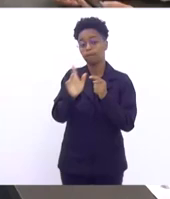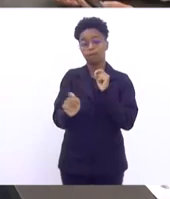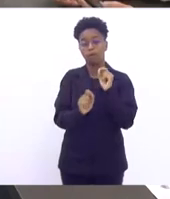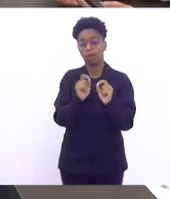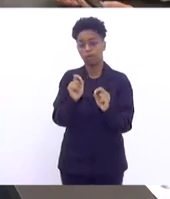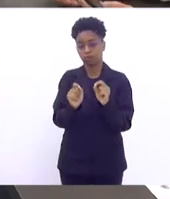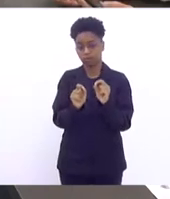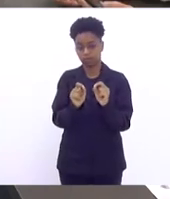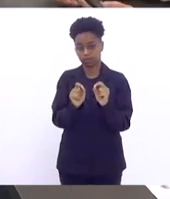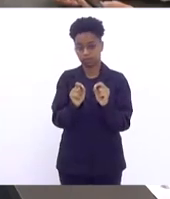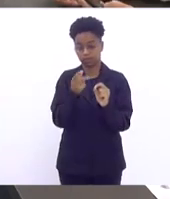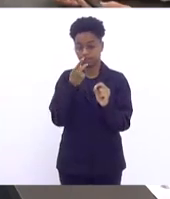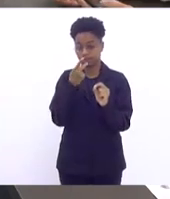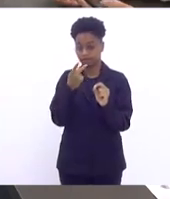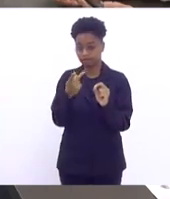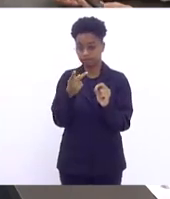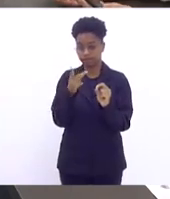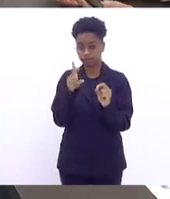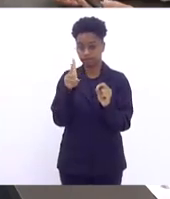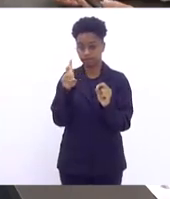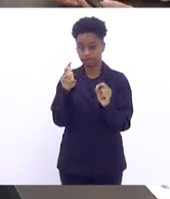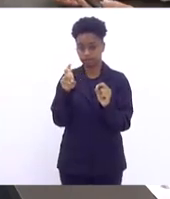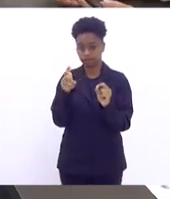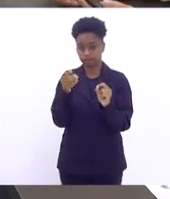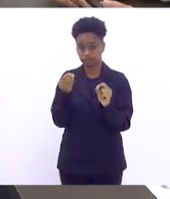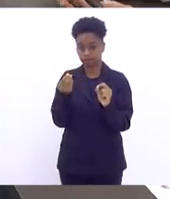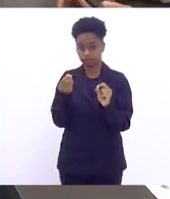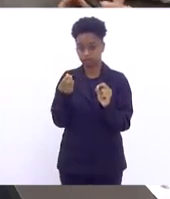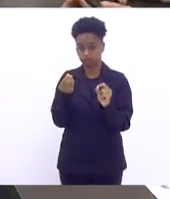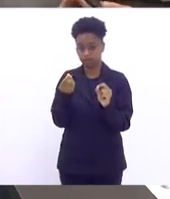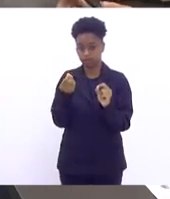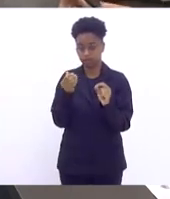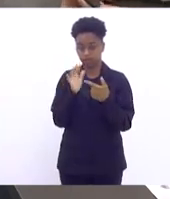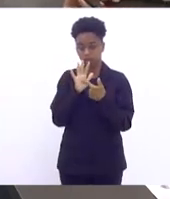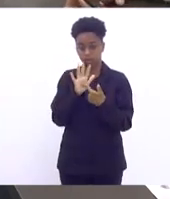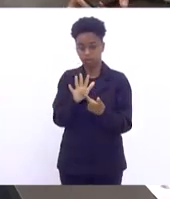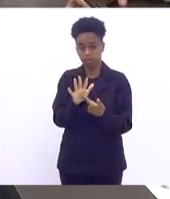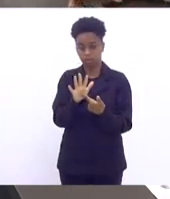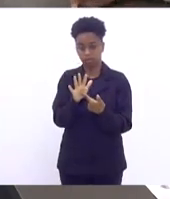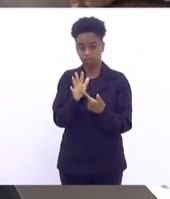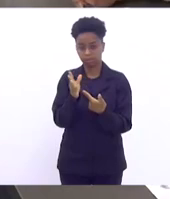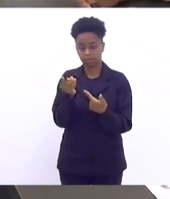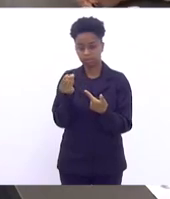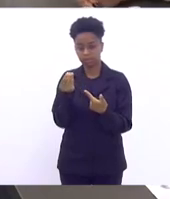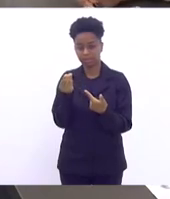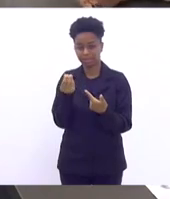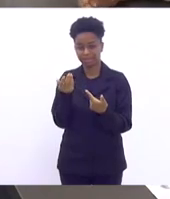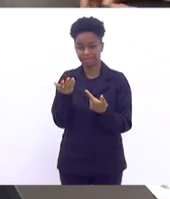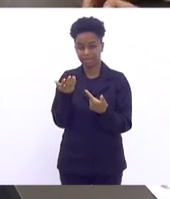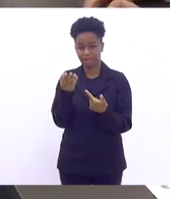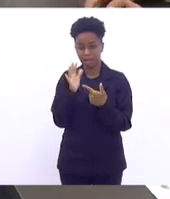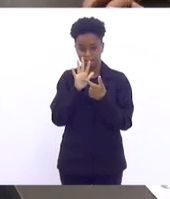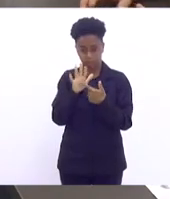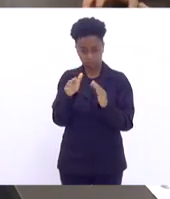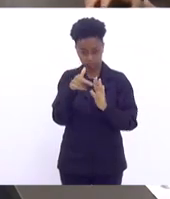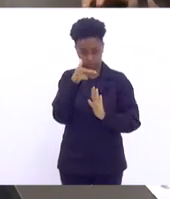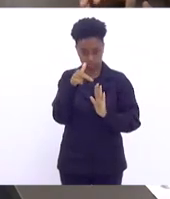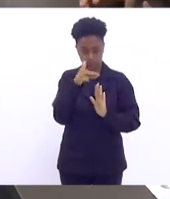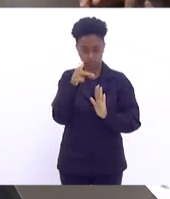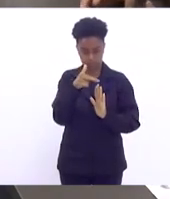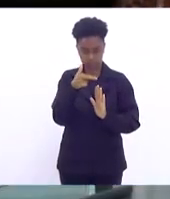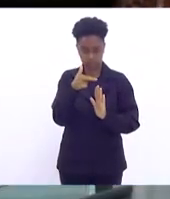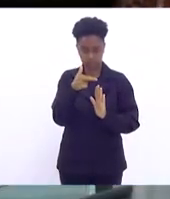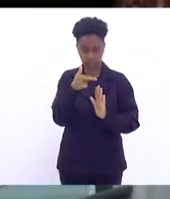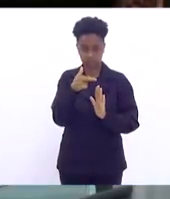falando efeito do disposto nesse nesta resolução